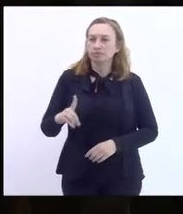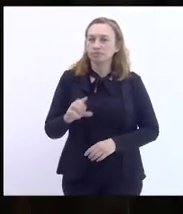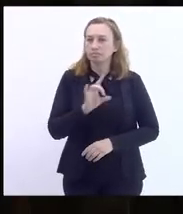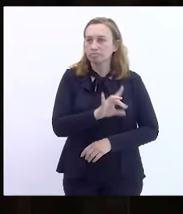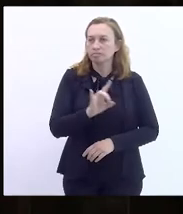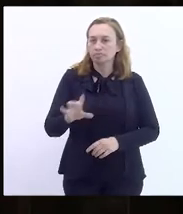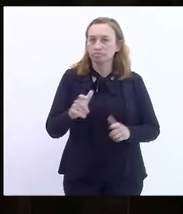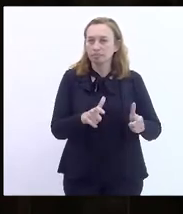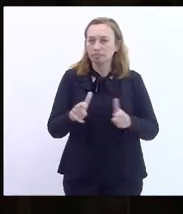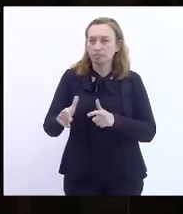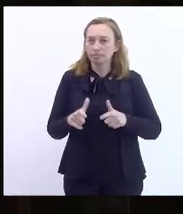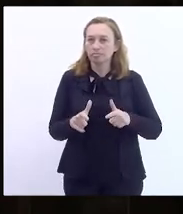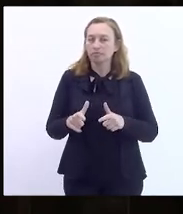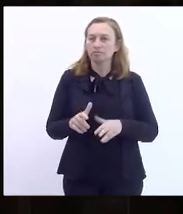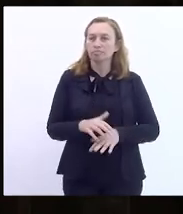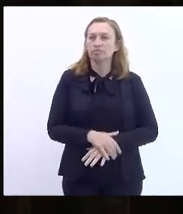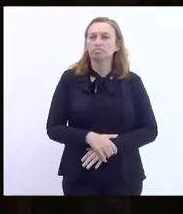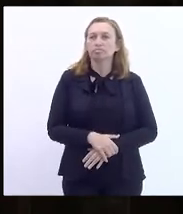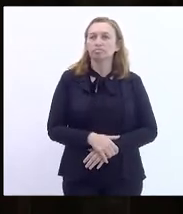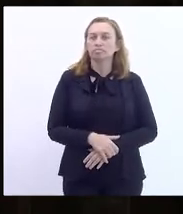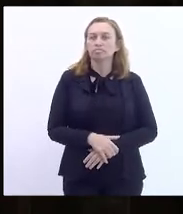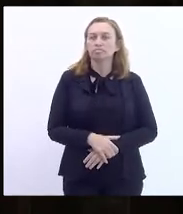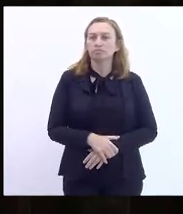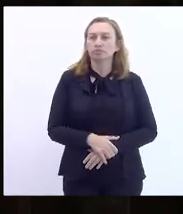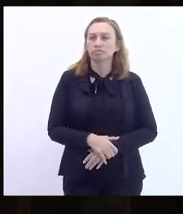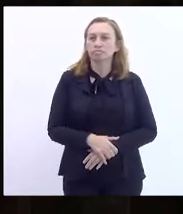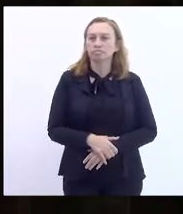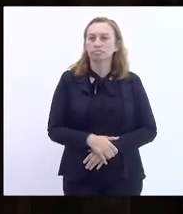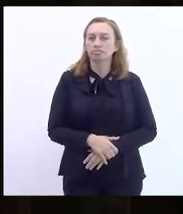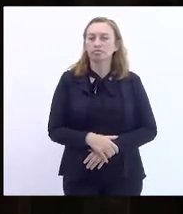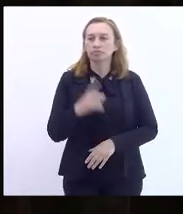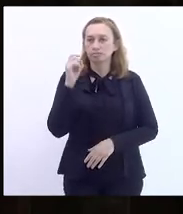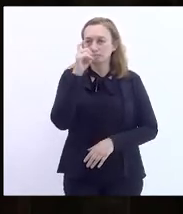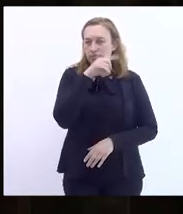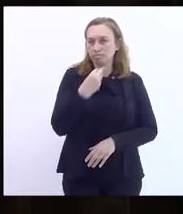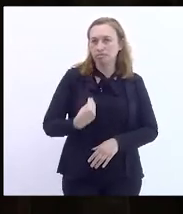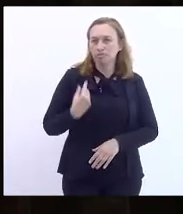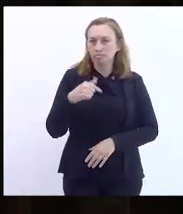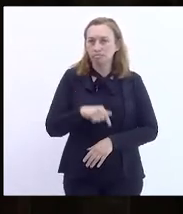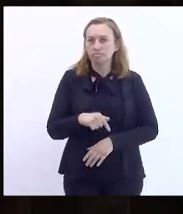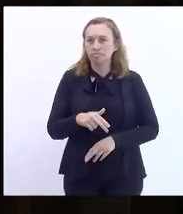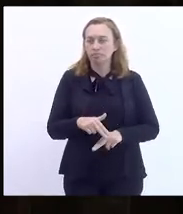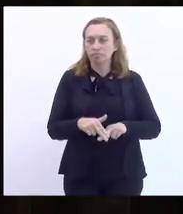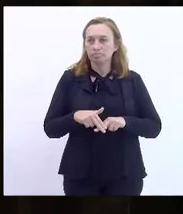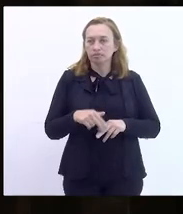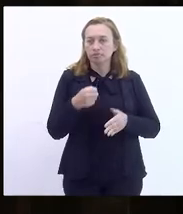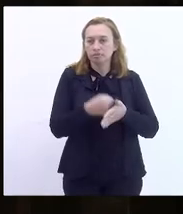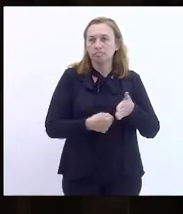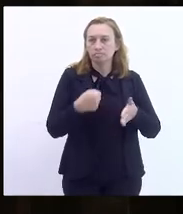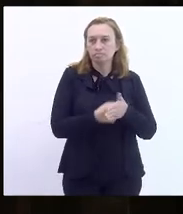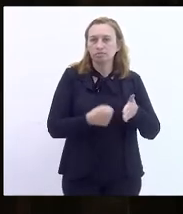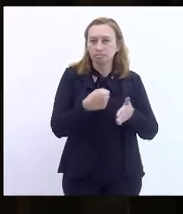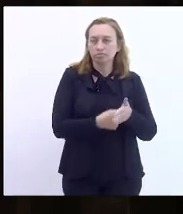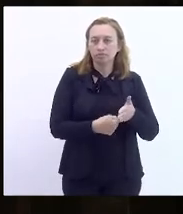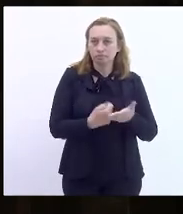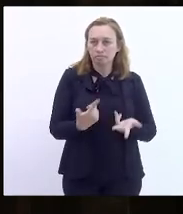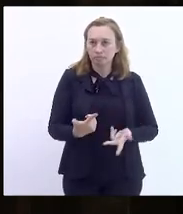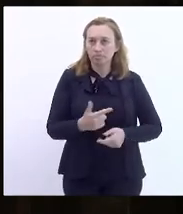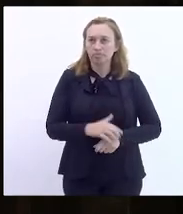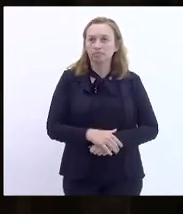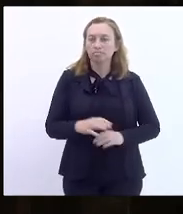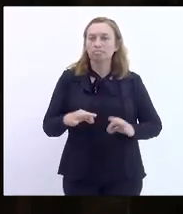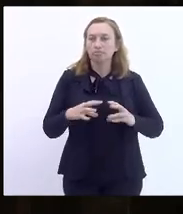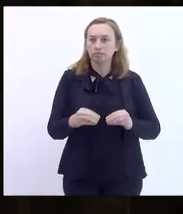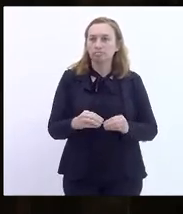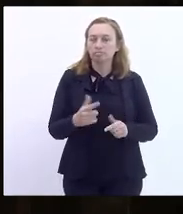cada comunidade umas pessoas que estão passando precariedade grandes fica até difícil aqui presente na em função da luta da doideira que tá